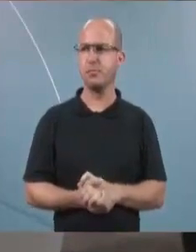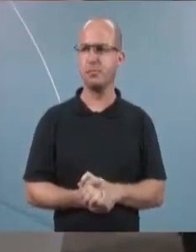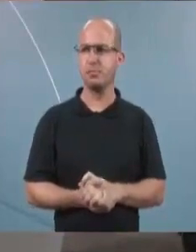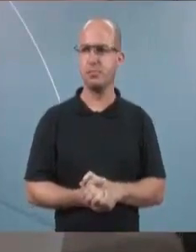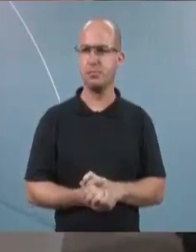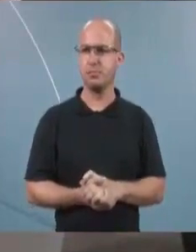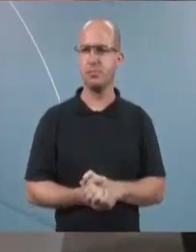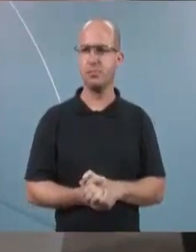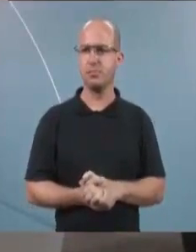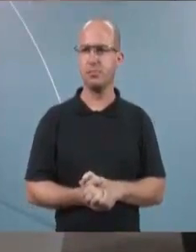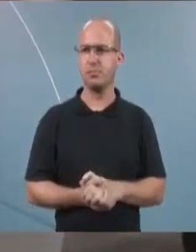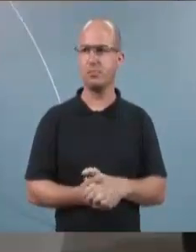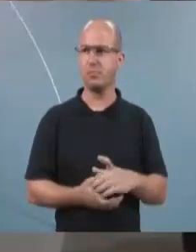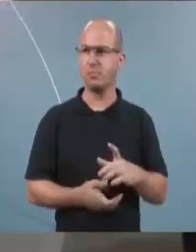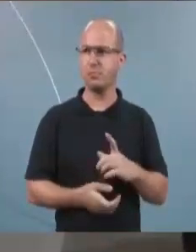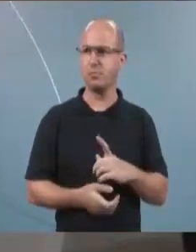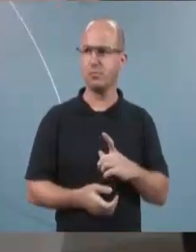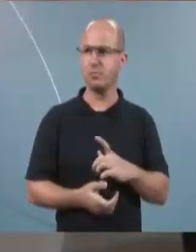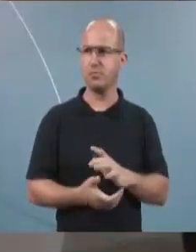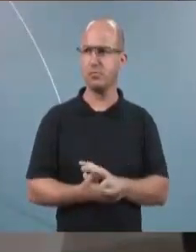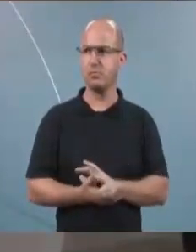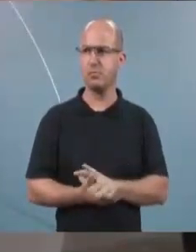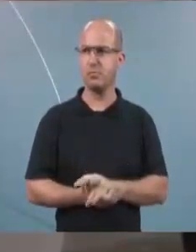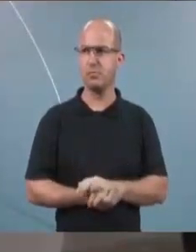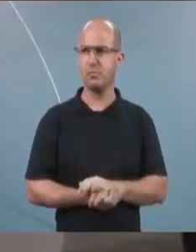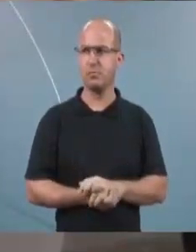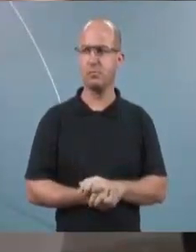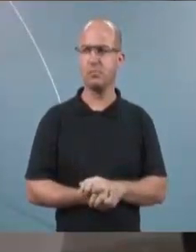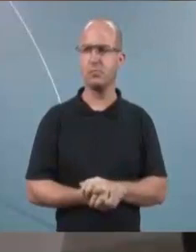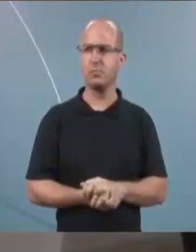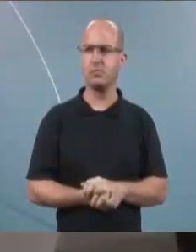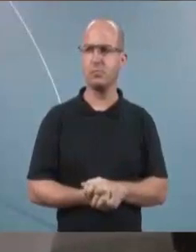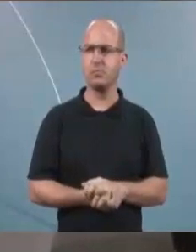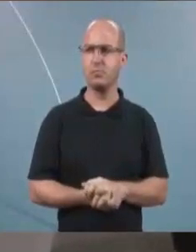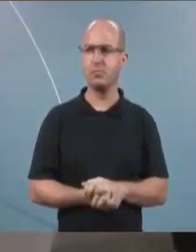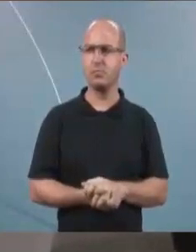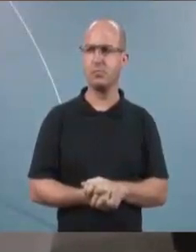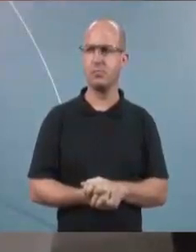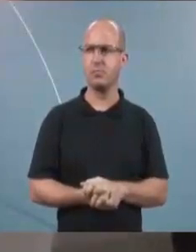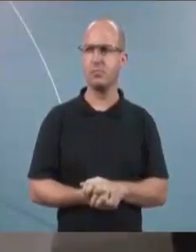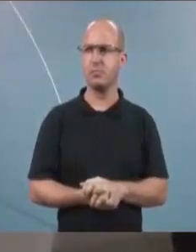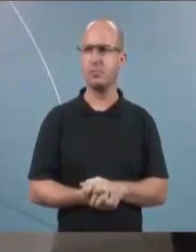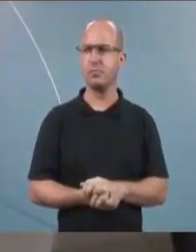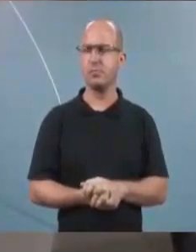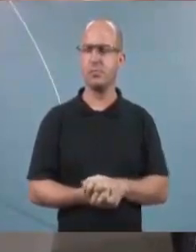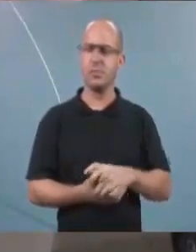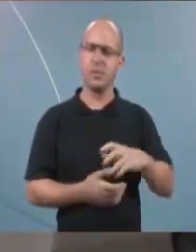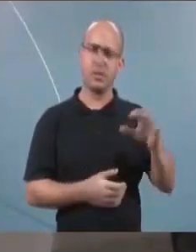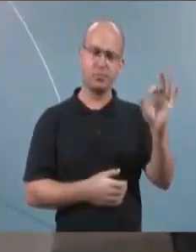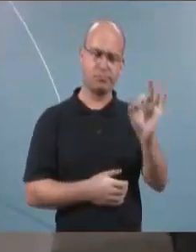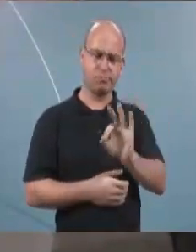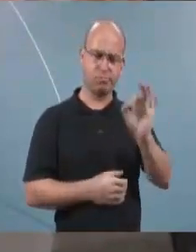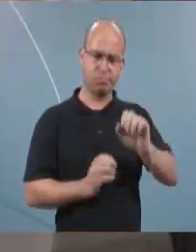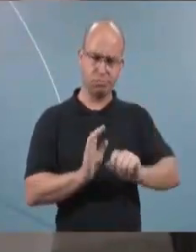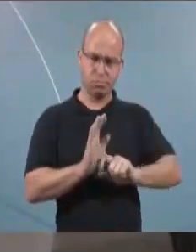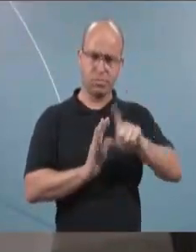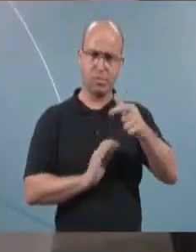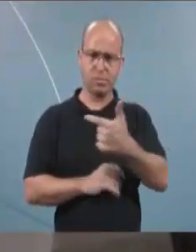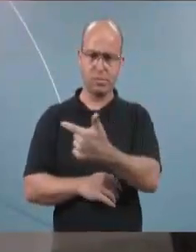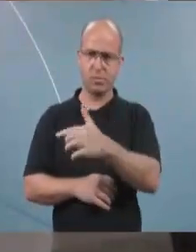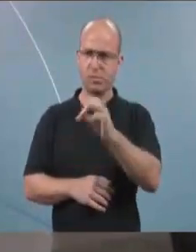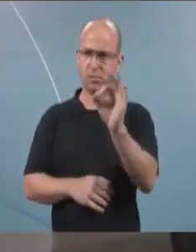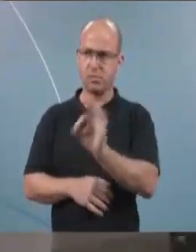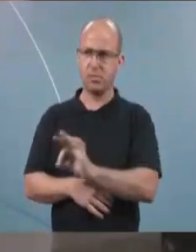aquela história de que se não houvesse o aumento da alía legal